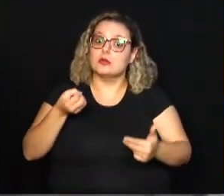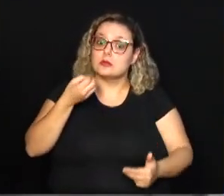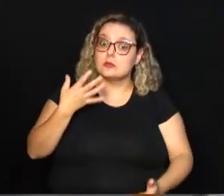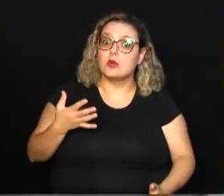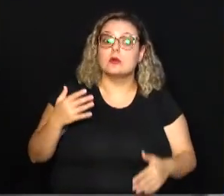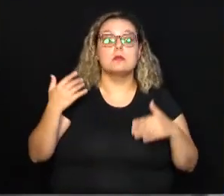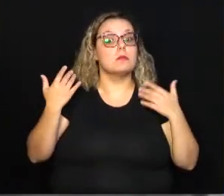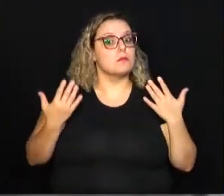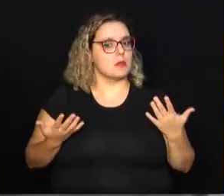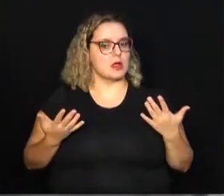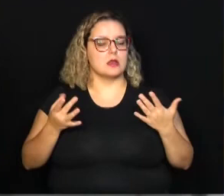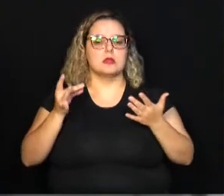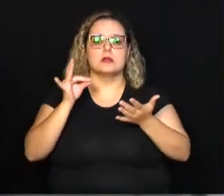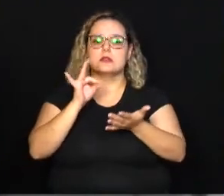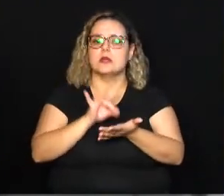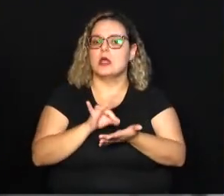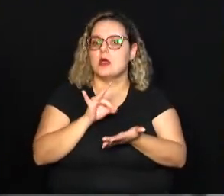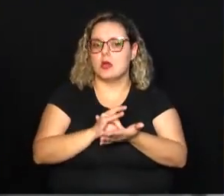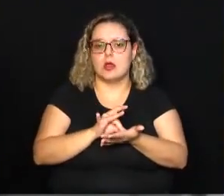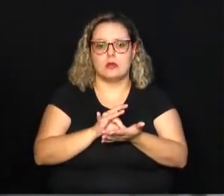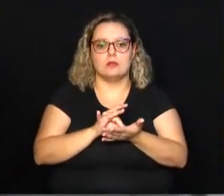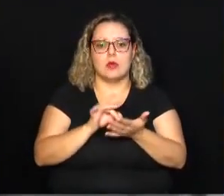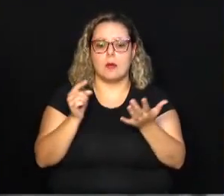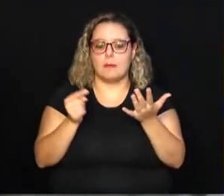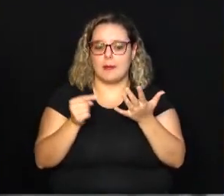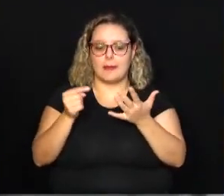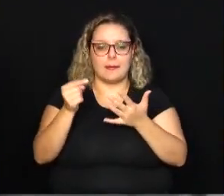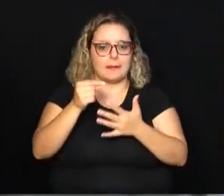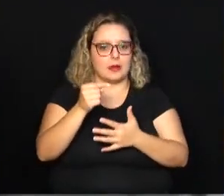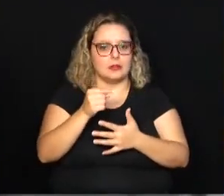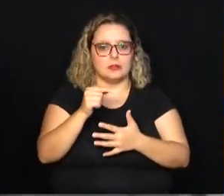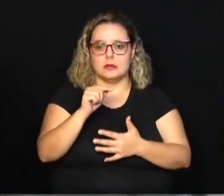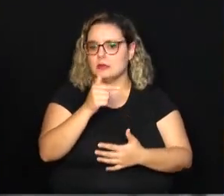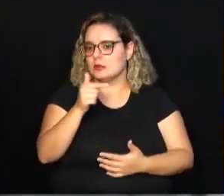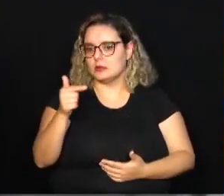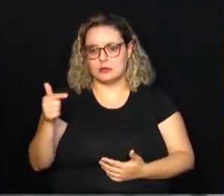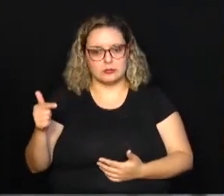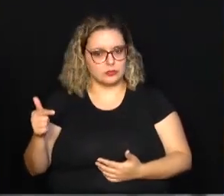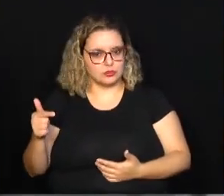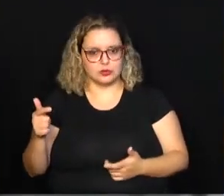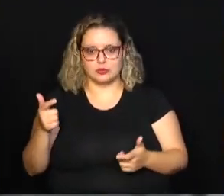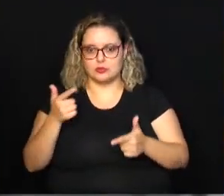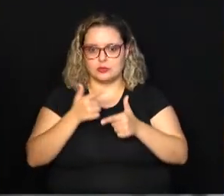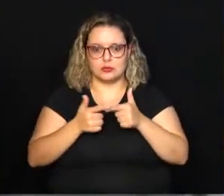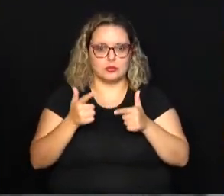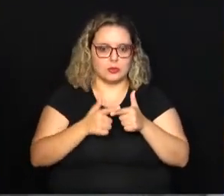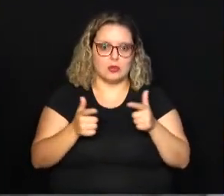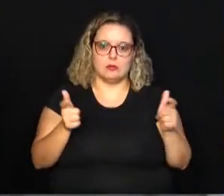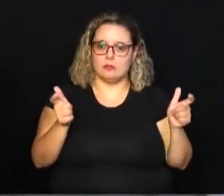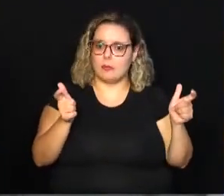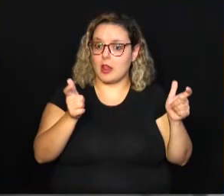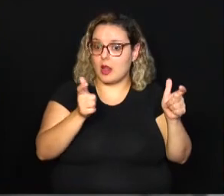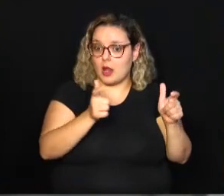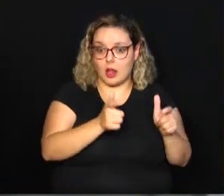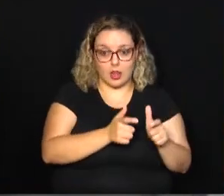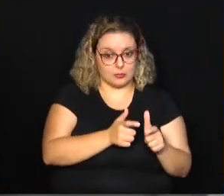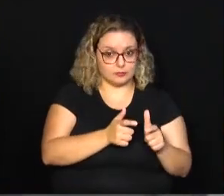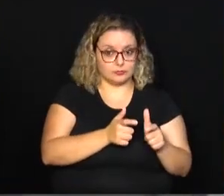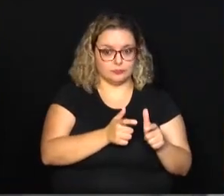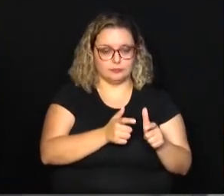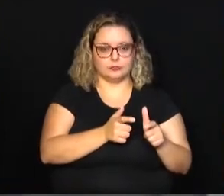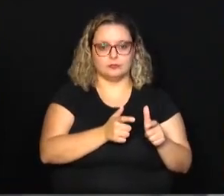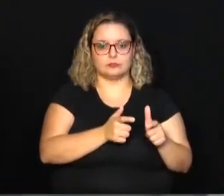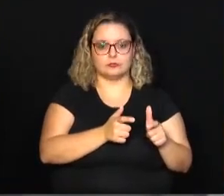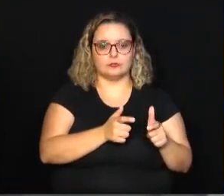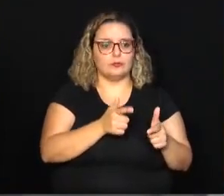Mas, realmente, foi pontual, nós não temos tido problema, nós diminuímos violentamente a quantidade de desvios de